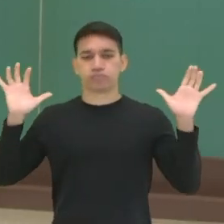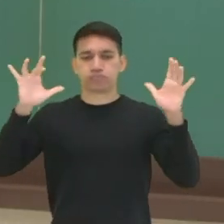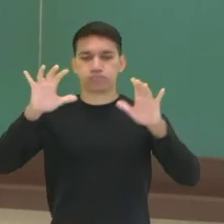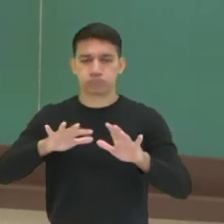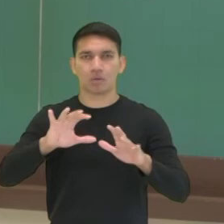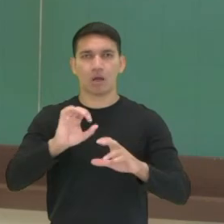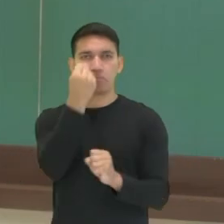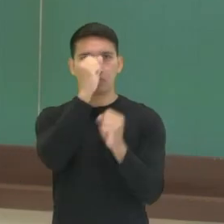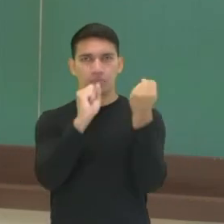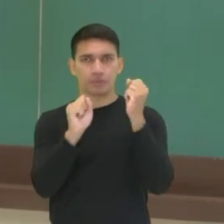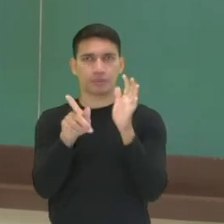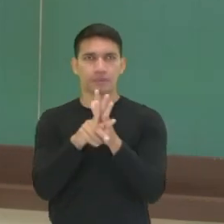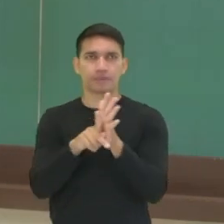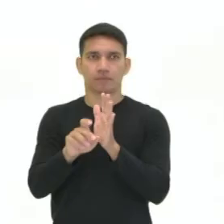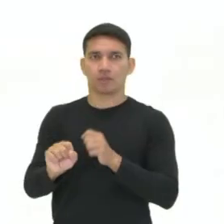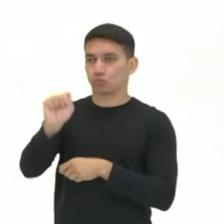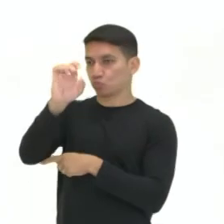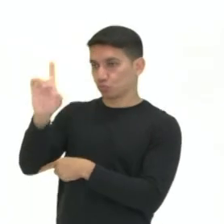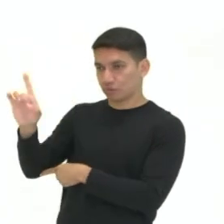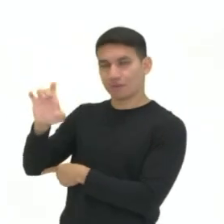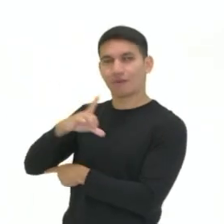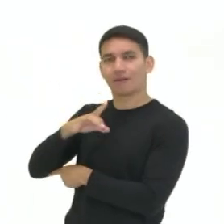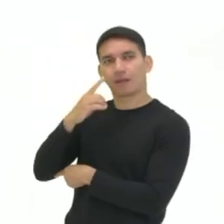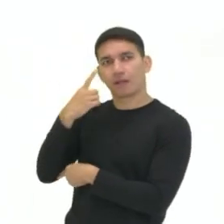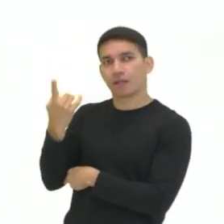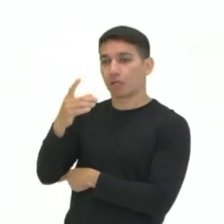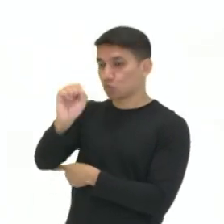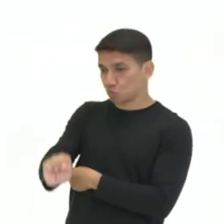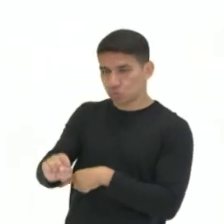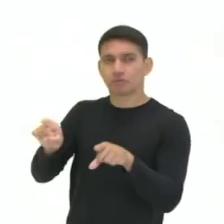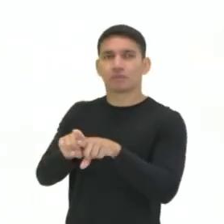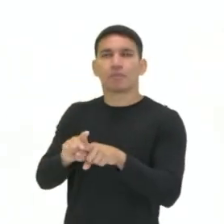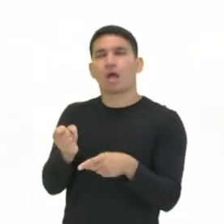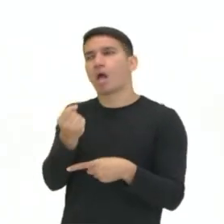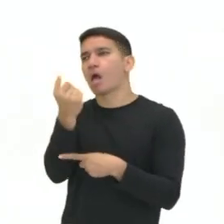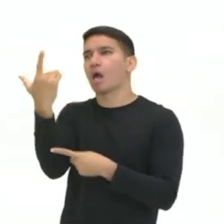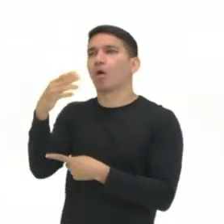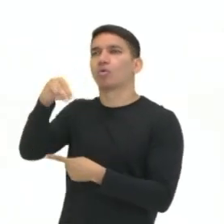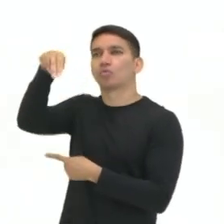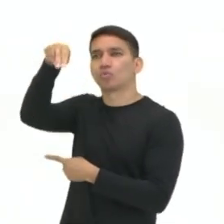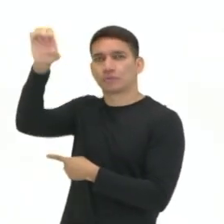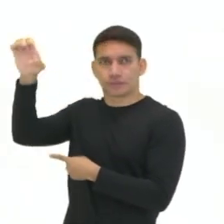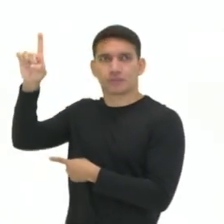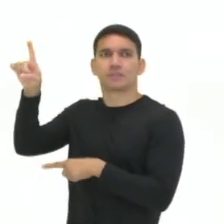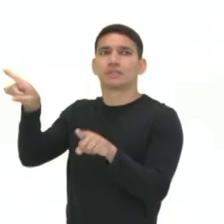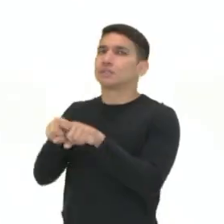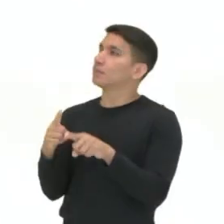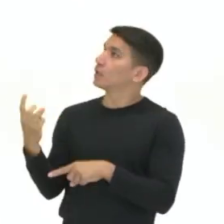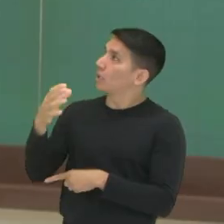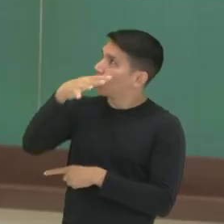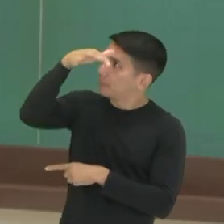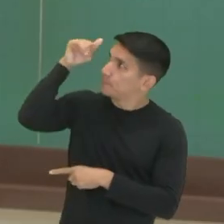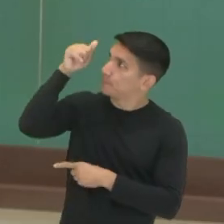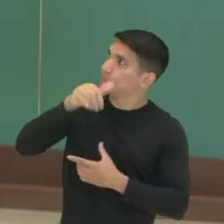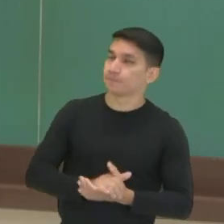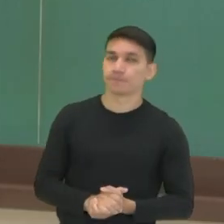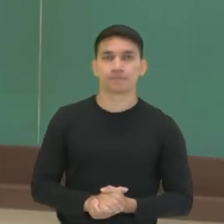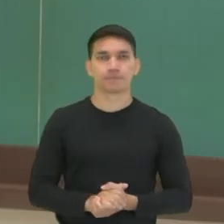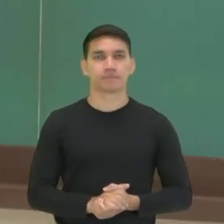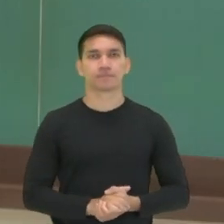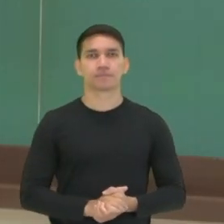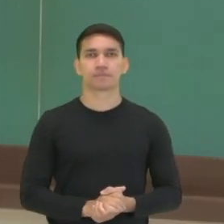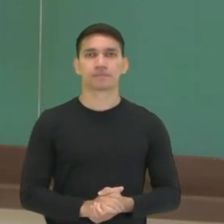Brasil. Então na região sudeste principalmente, na sul e pontualmente algumas regiões do nordeste e em Manaus, por